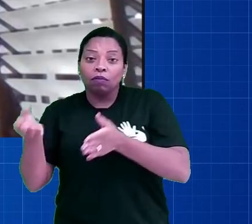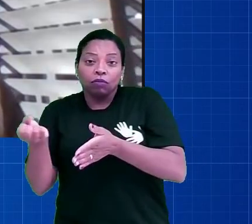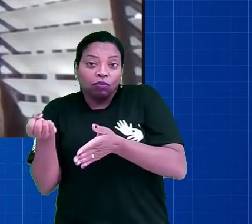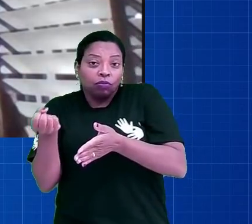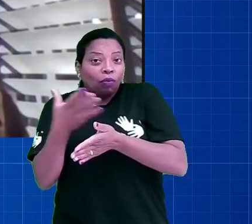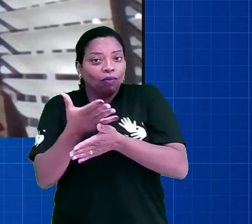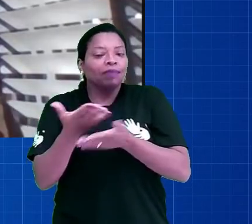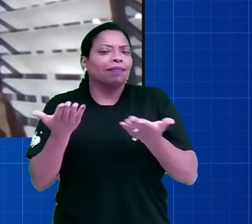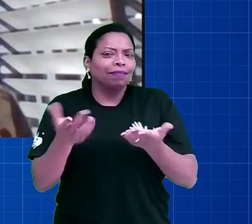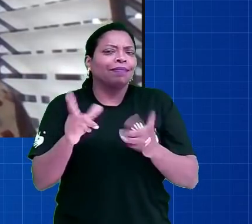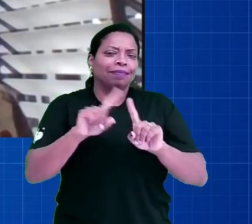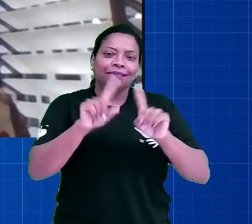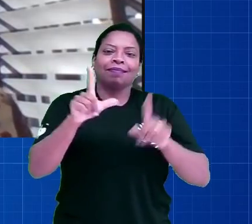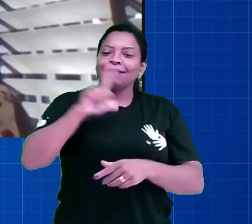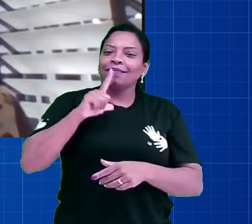temos experiências, né,